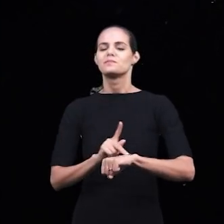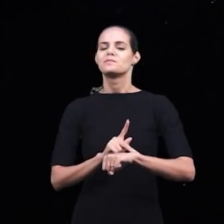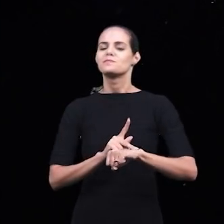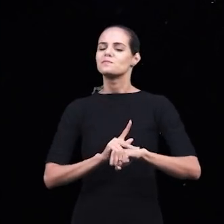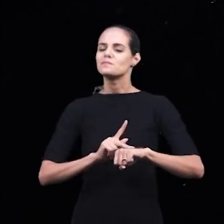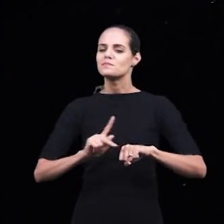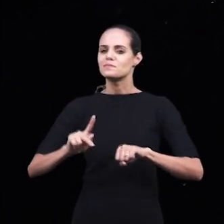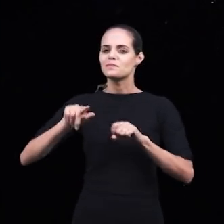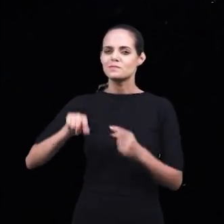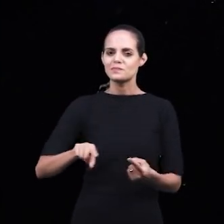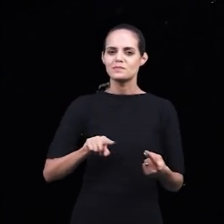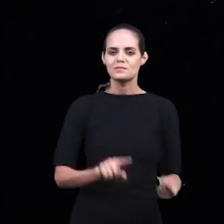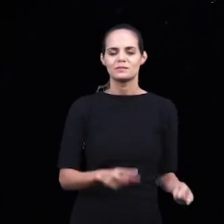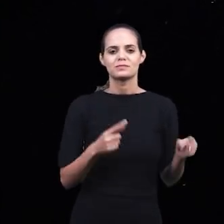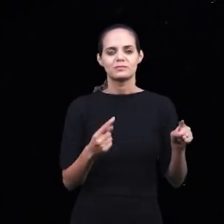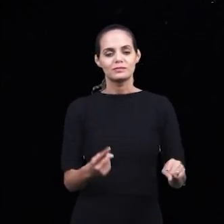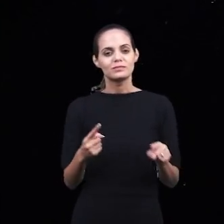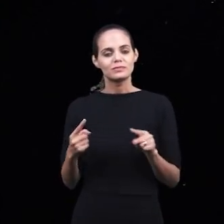carmesim.